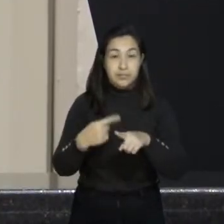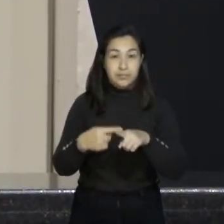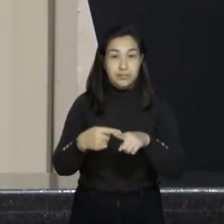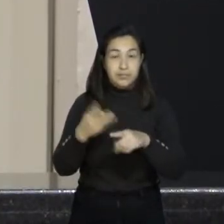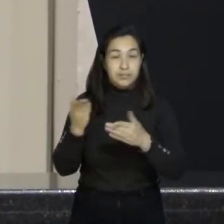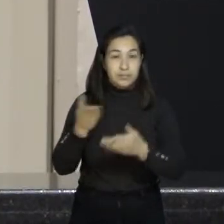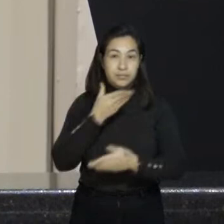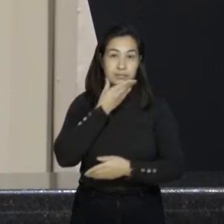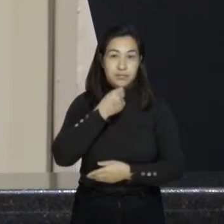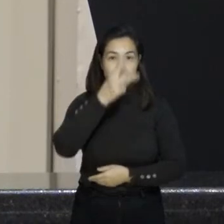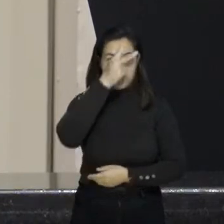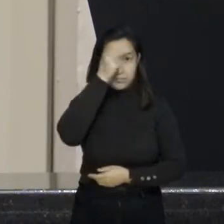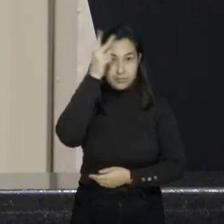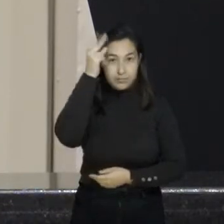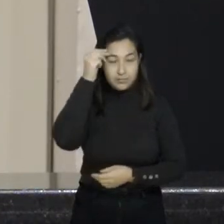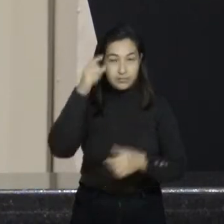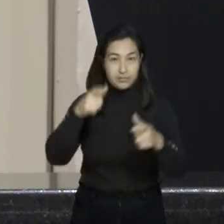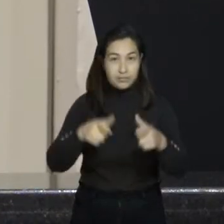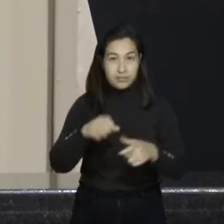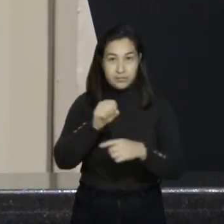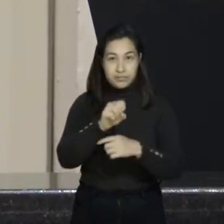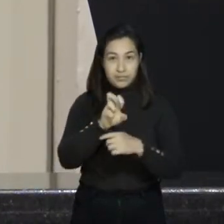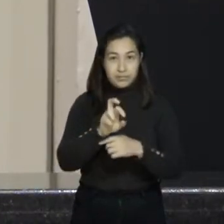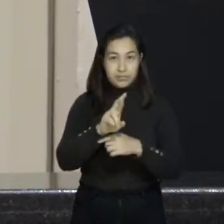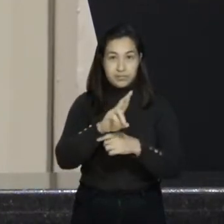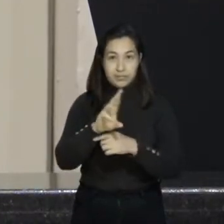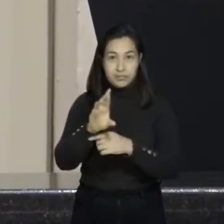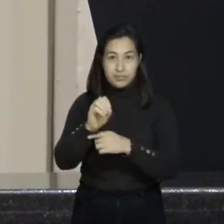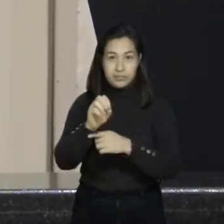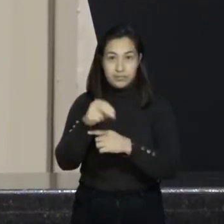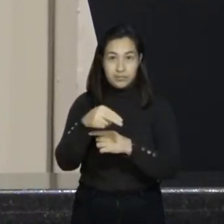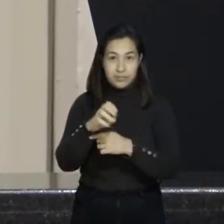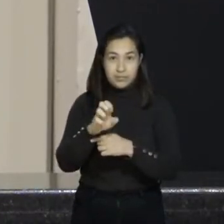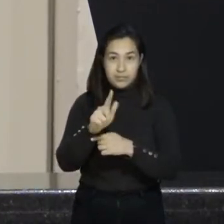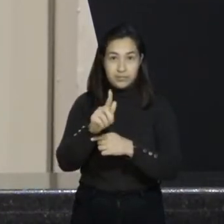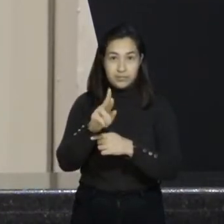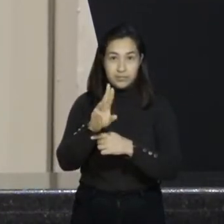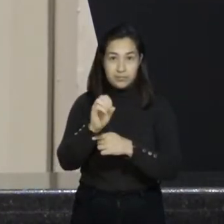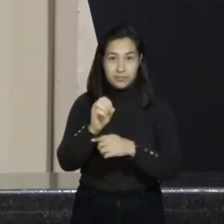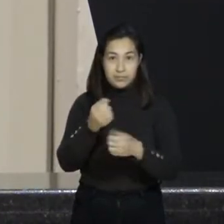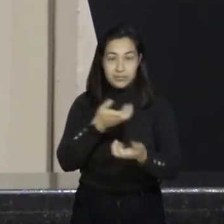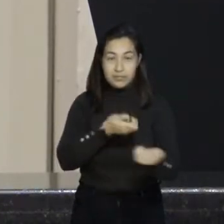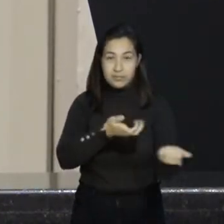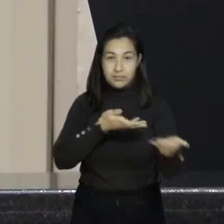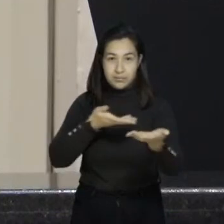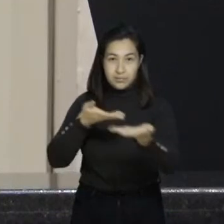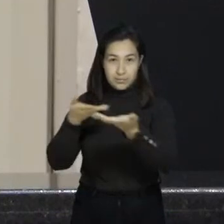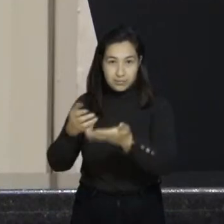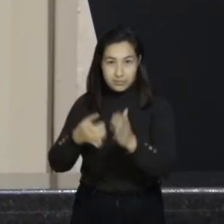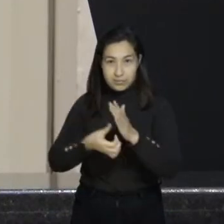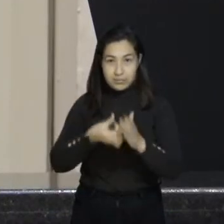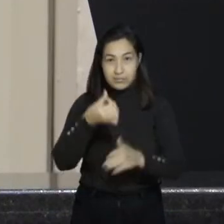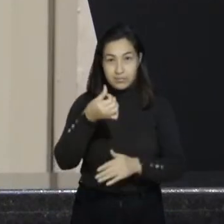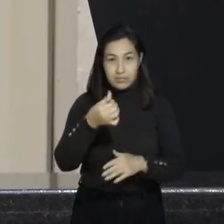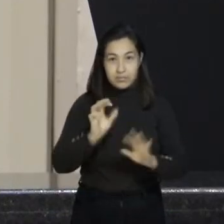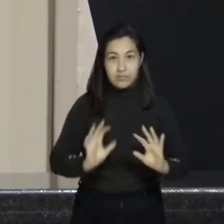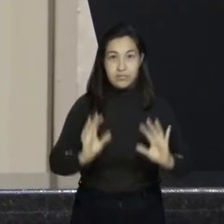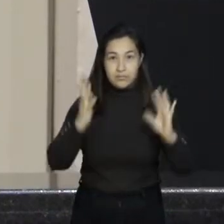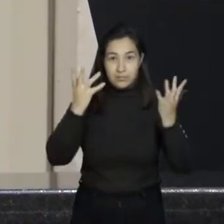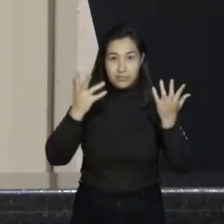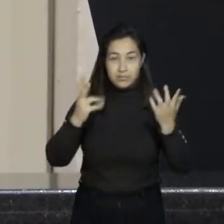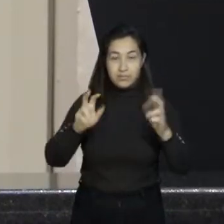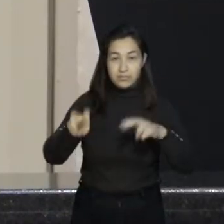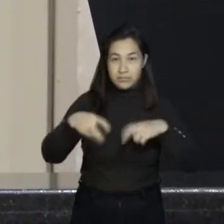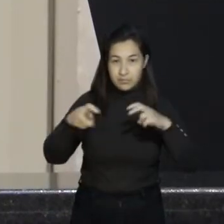Serro negro senhor Ademilson Conrado para divulgação da sexta festa da Agricultura Familiar no município ainda